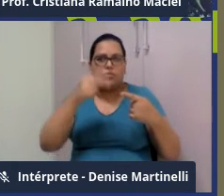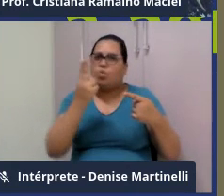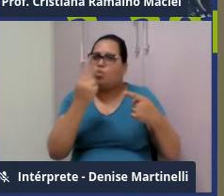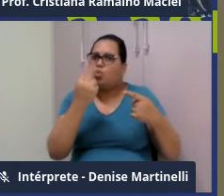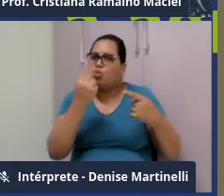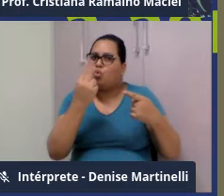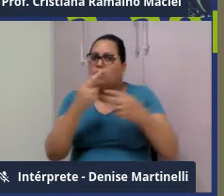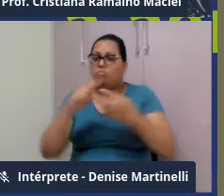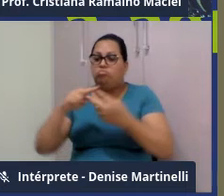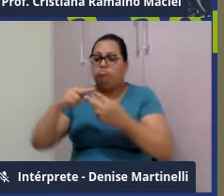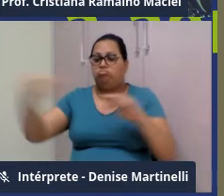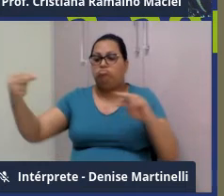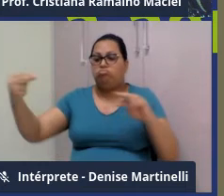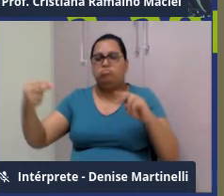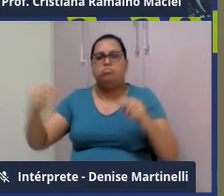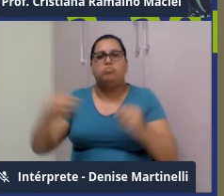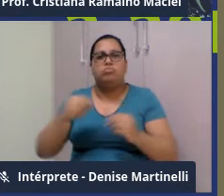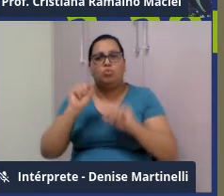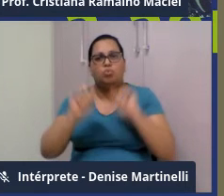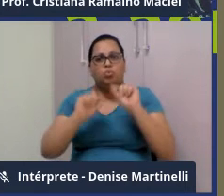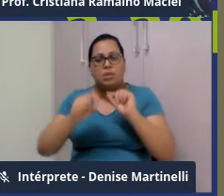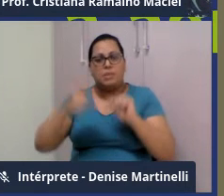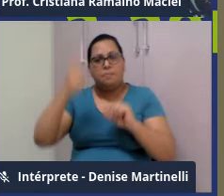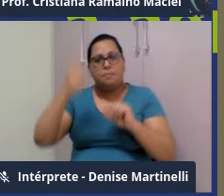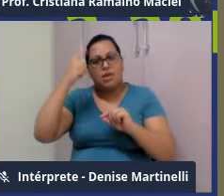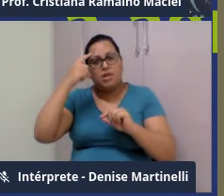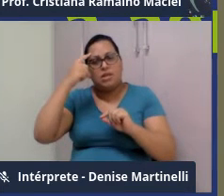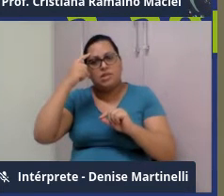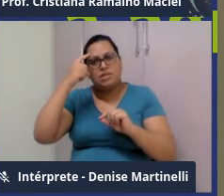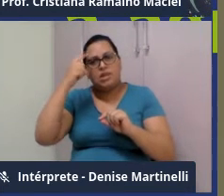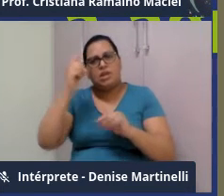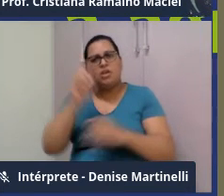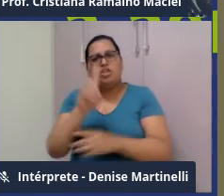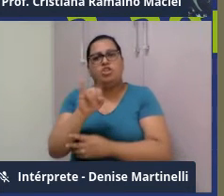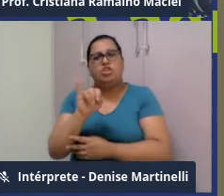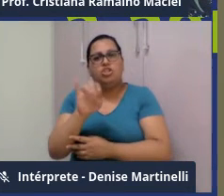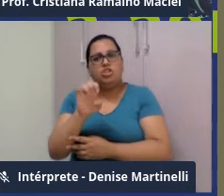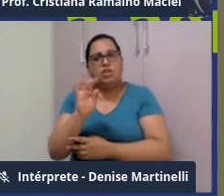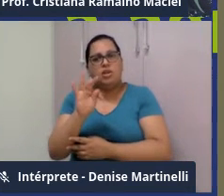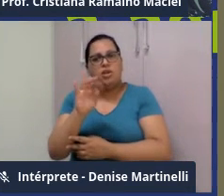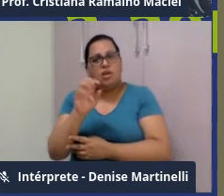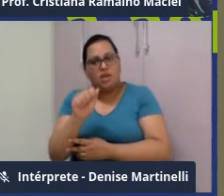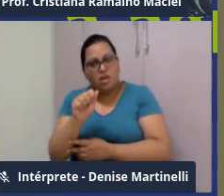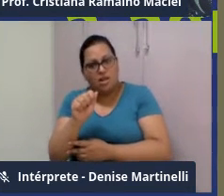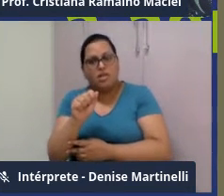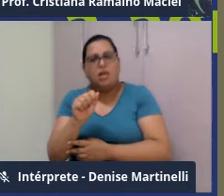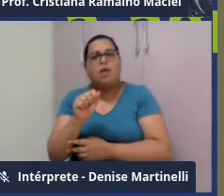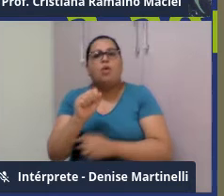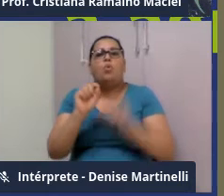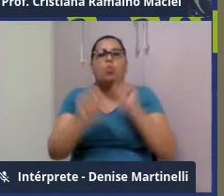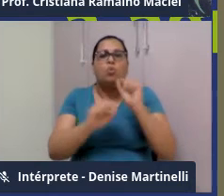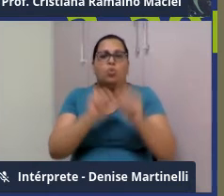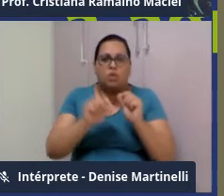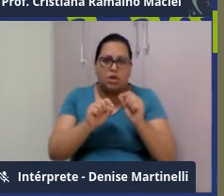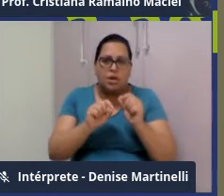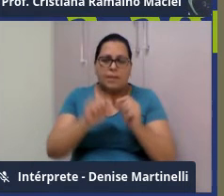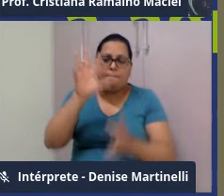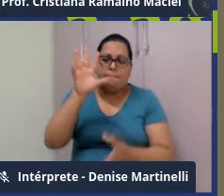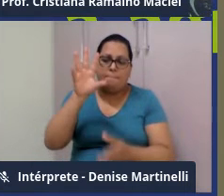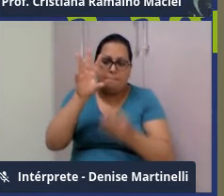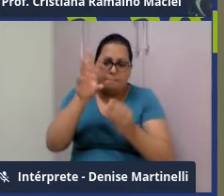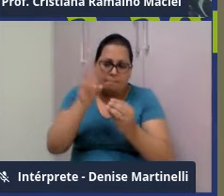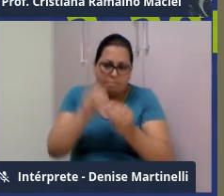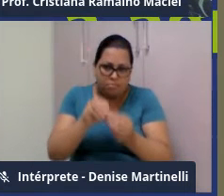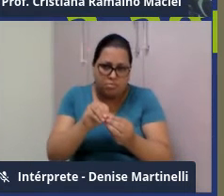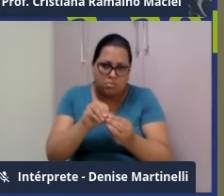partida. Eu posso sintetizar marcadores e buscar as explicações. Eu posso sintetizar peptídeos e